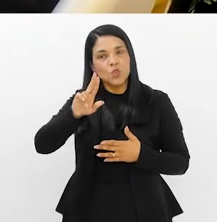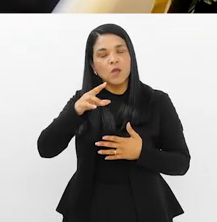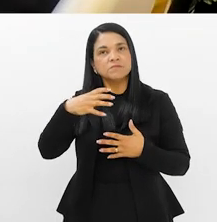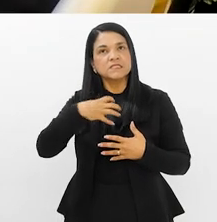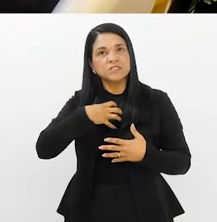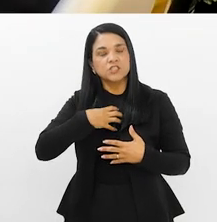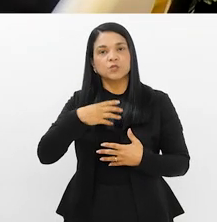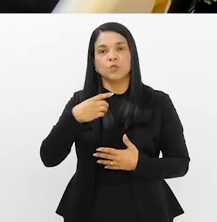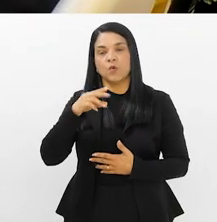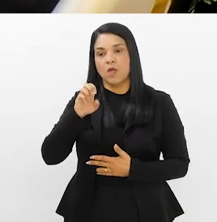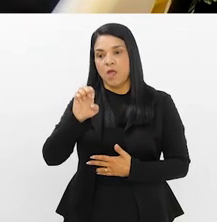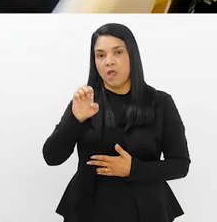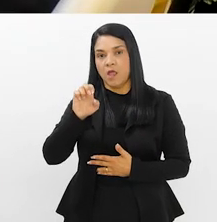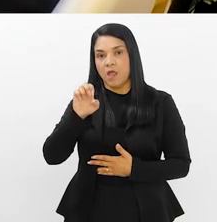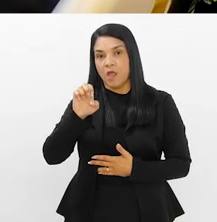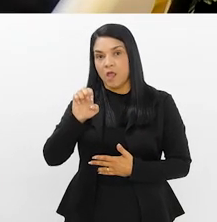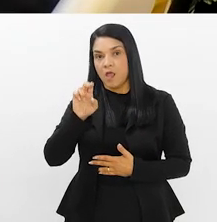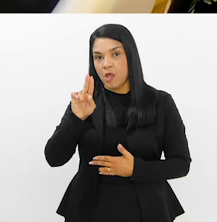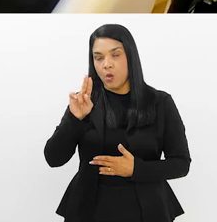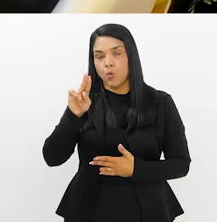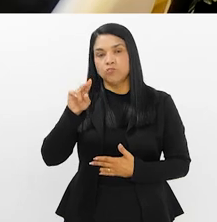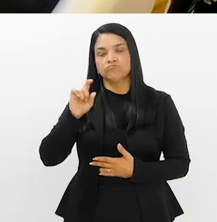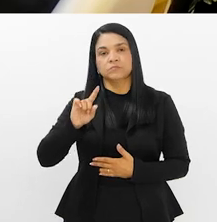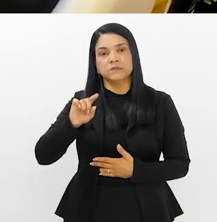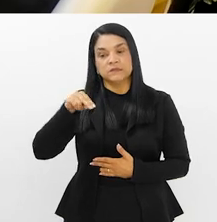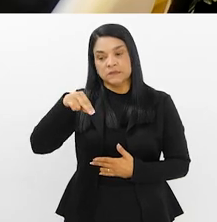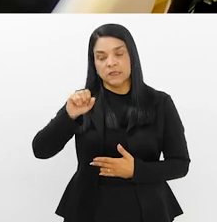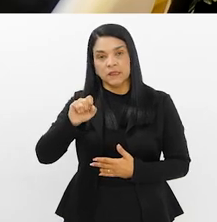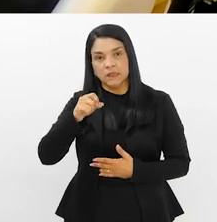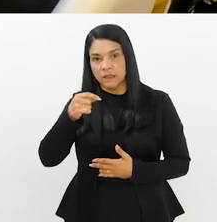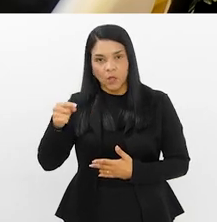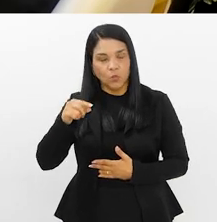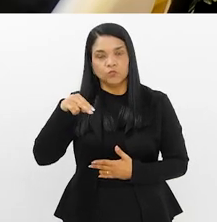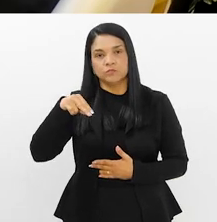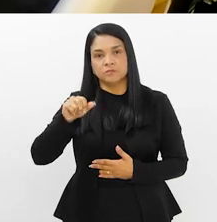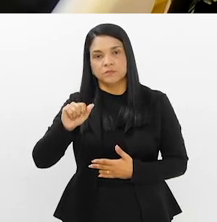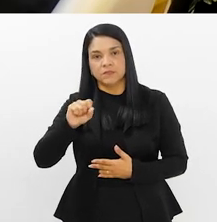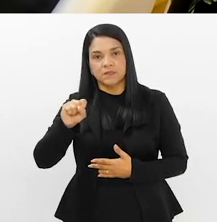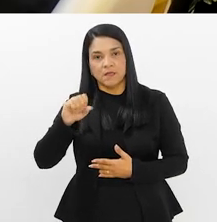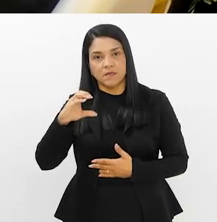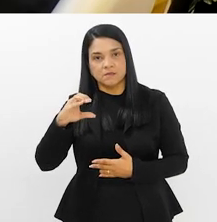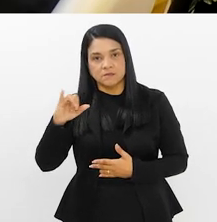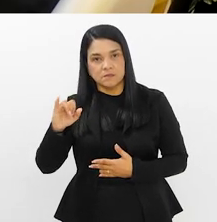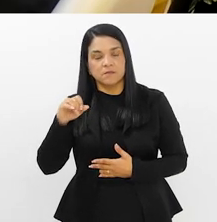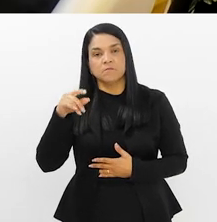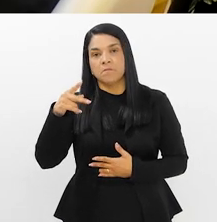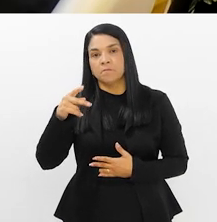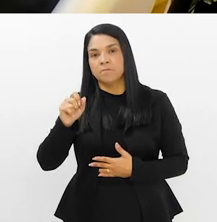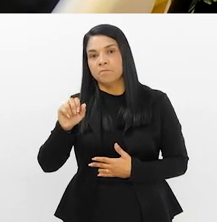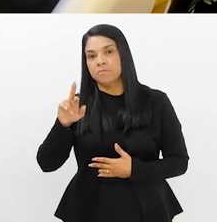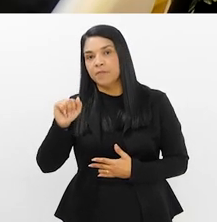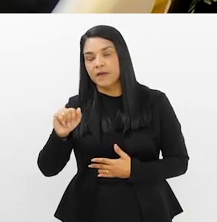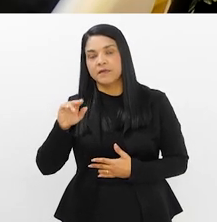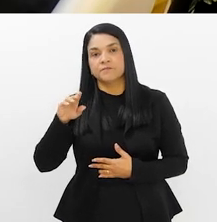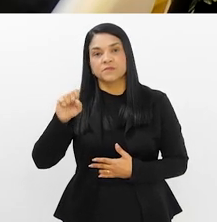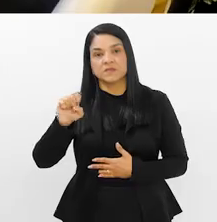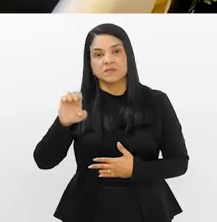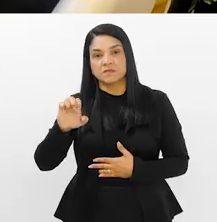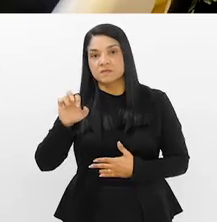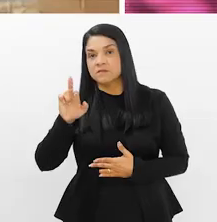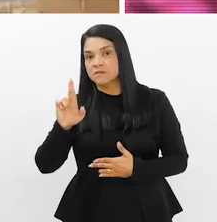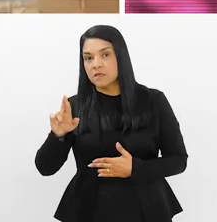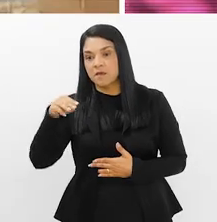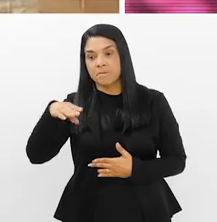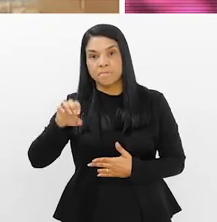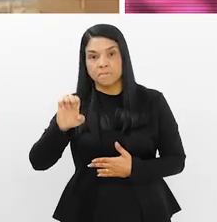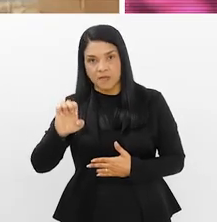fazia mais sentido, né, para o canal Não Nasci Para Ser Mãe, e troquei de nome. E se tornou essa ponte,